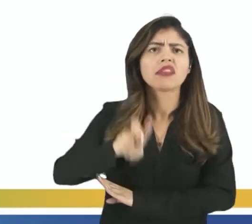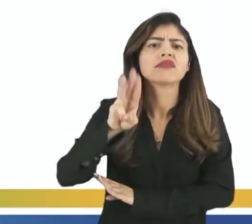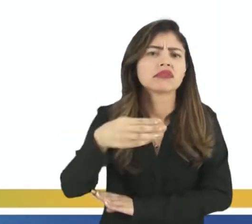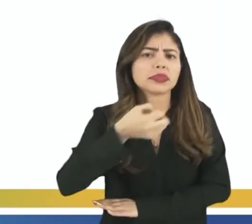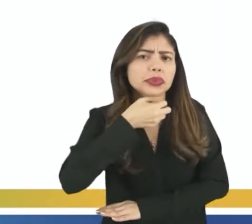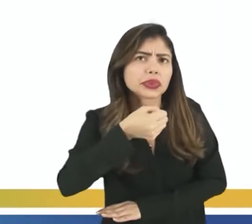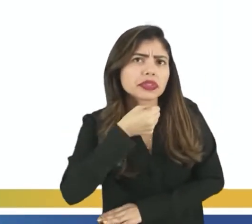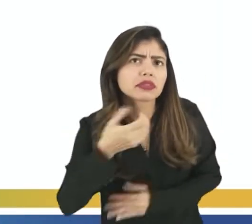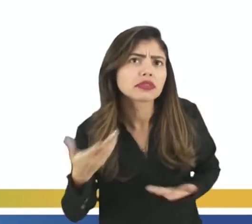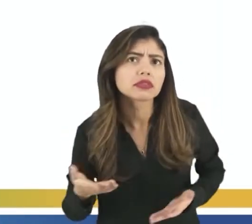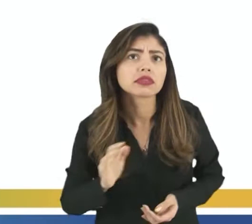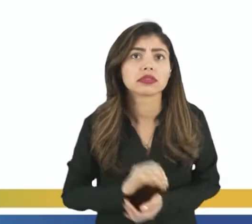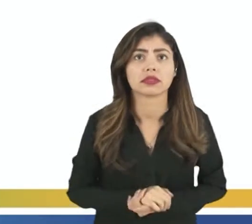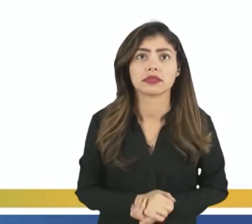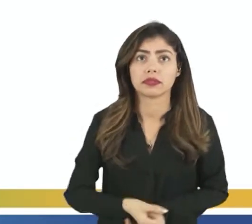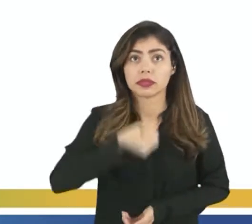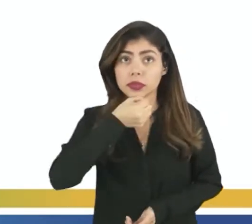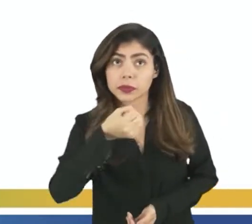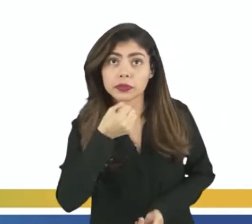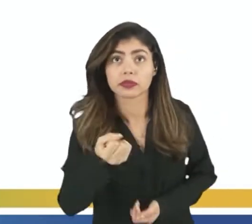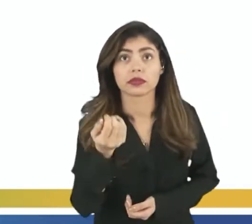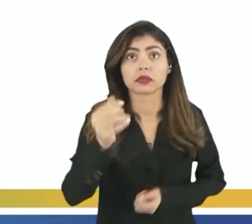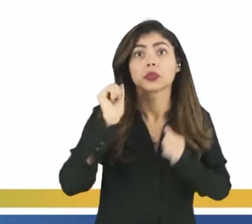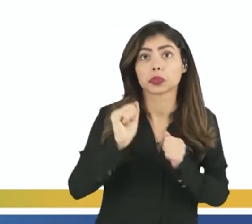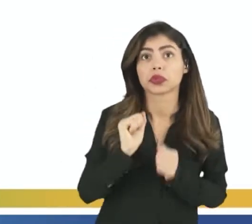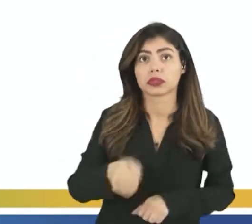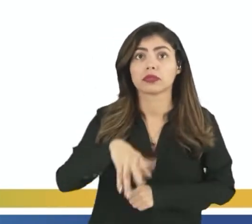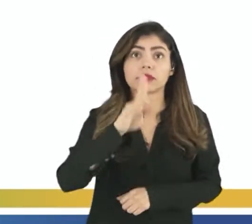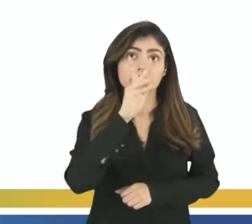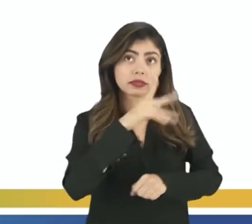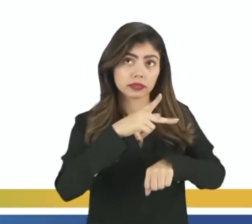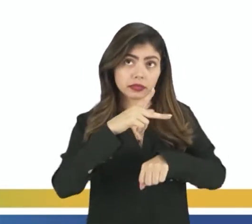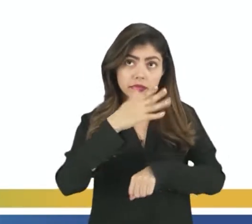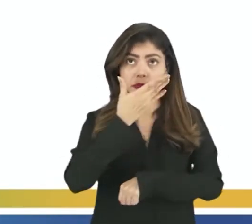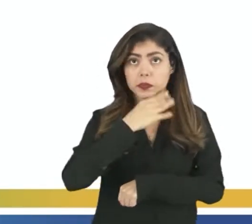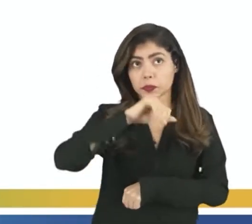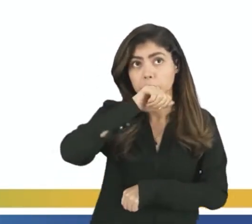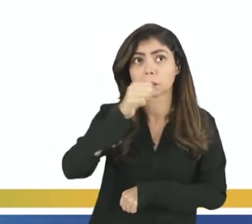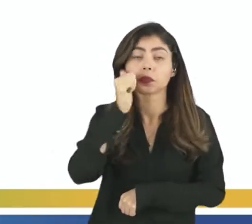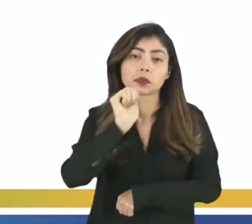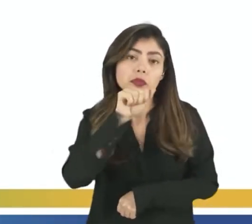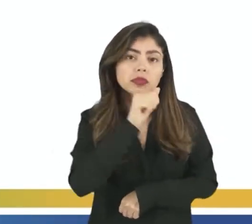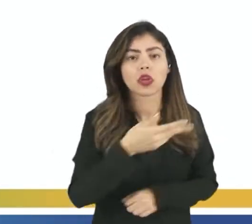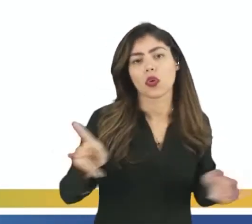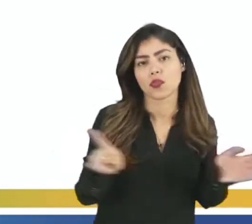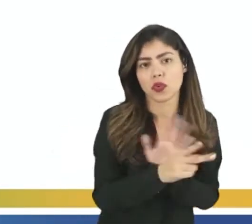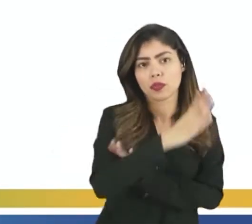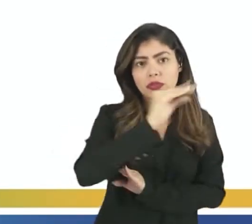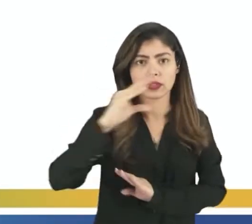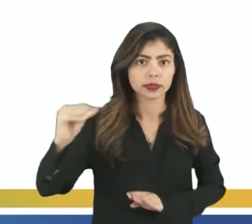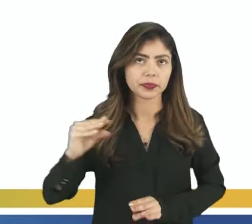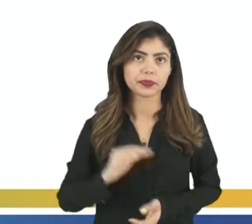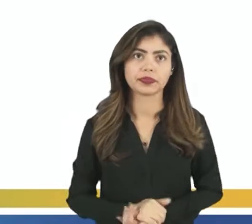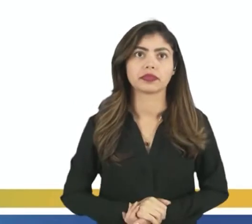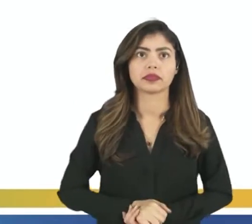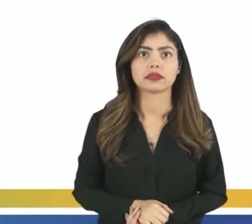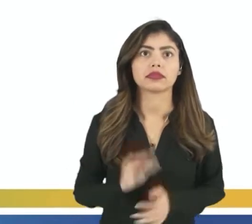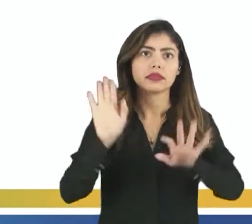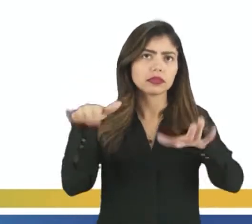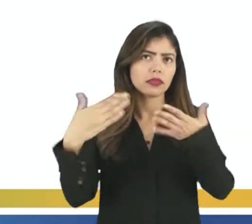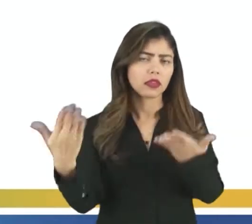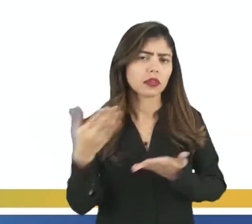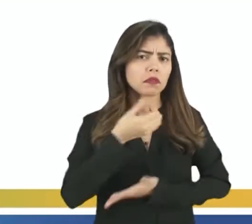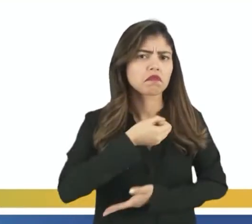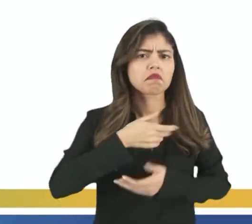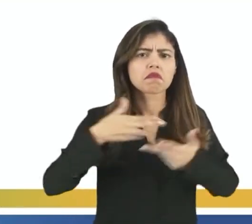destina a reportagem? A reportagem pode interessar tanto a pais quanto aos próprios adolescentes. Letra